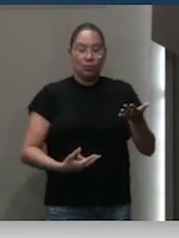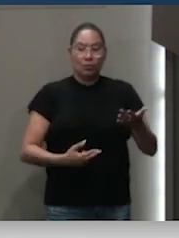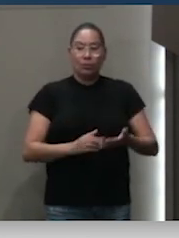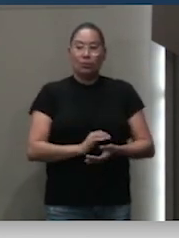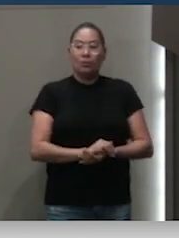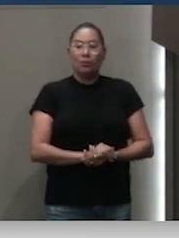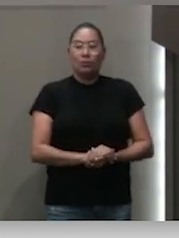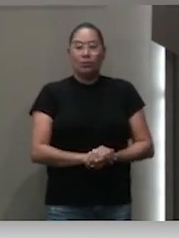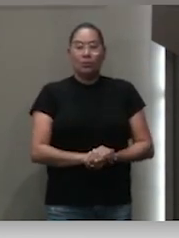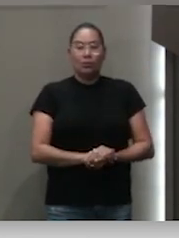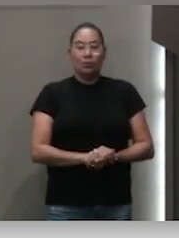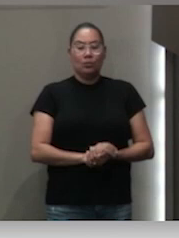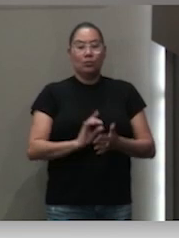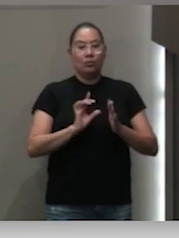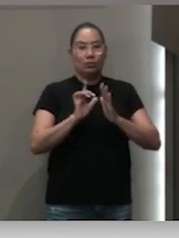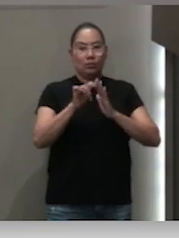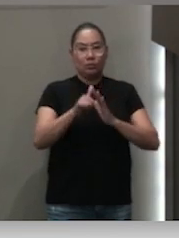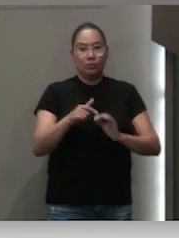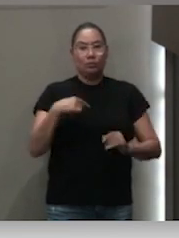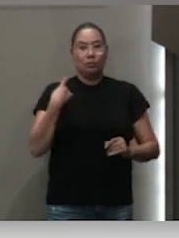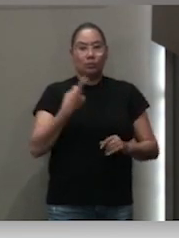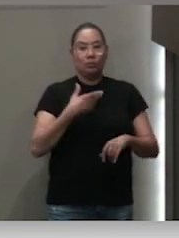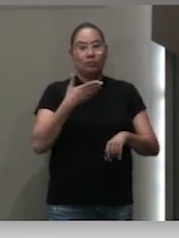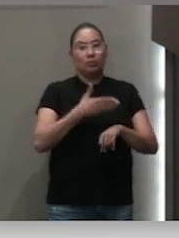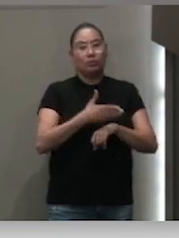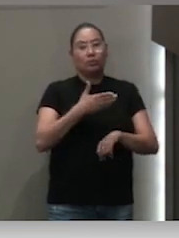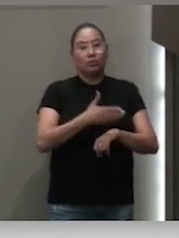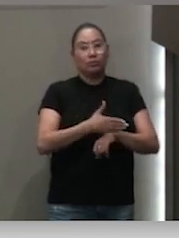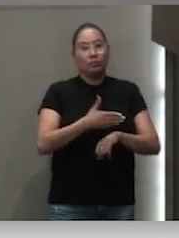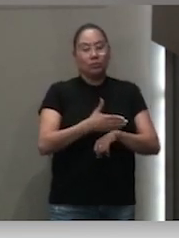relatório e depois nós